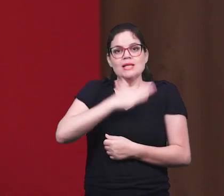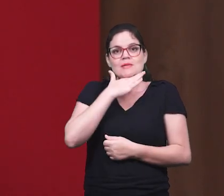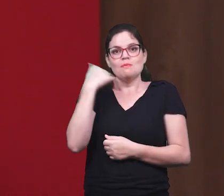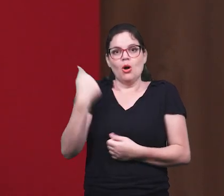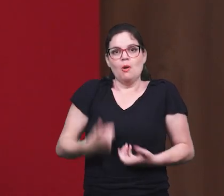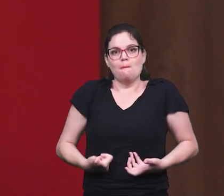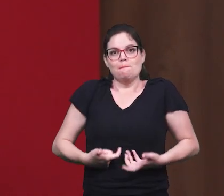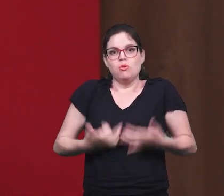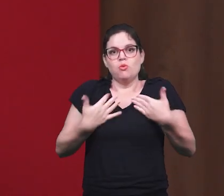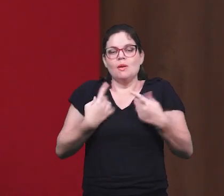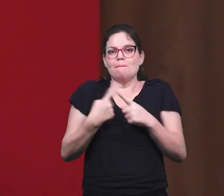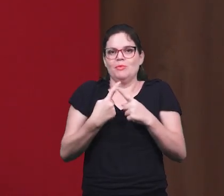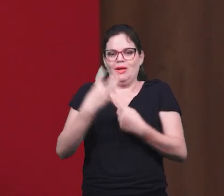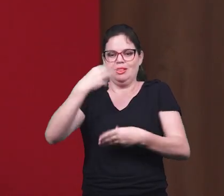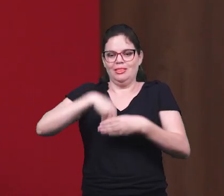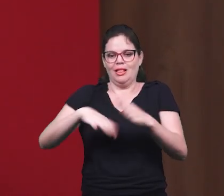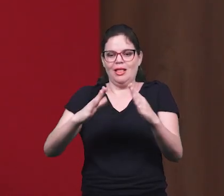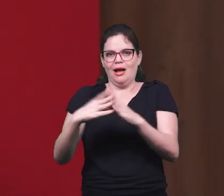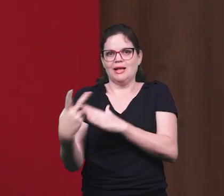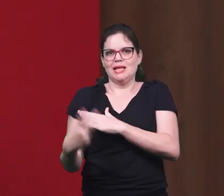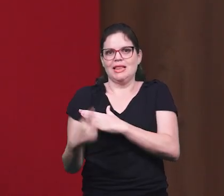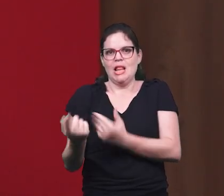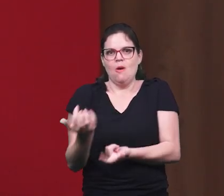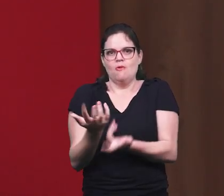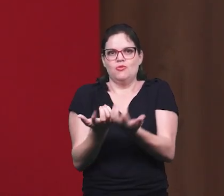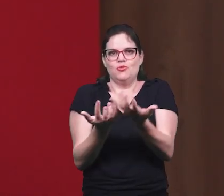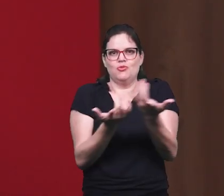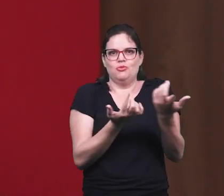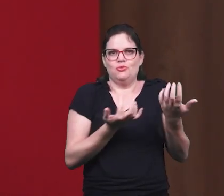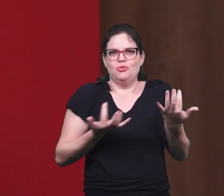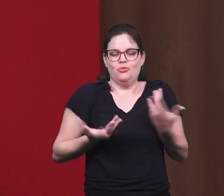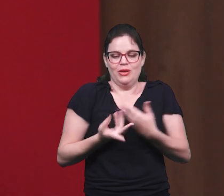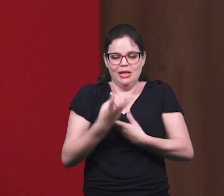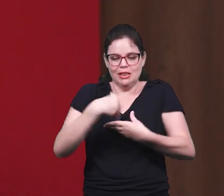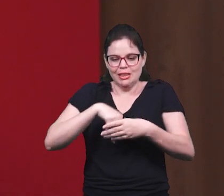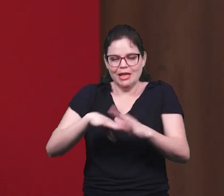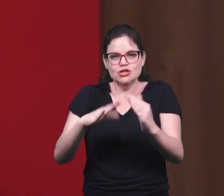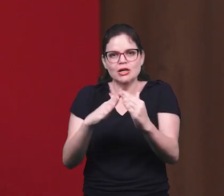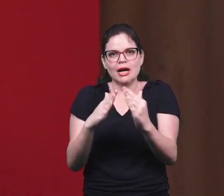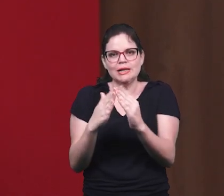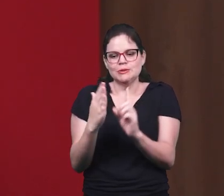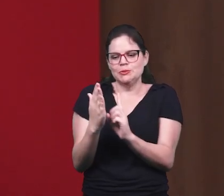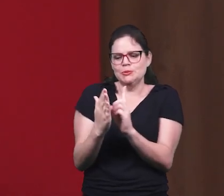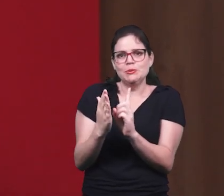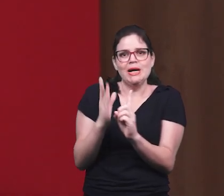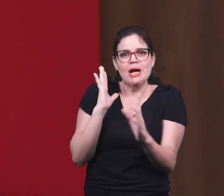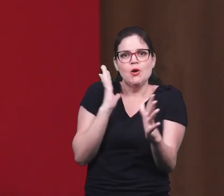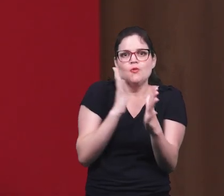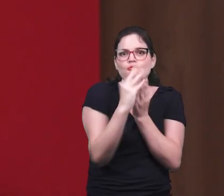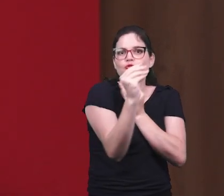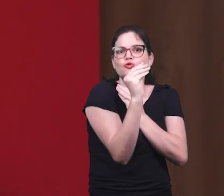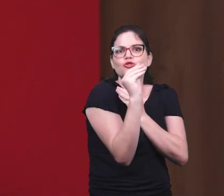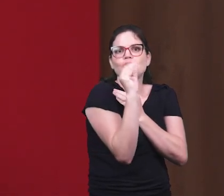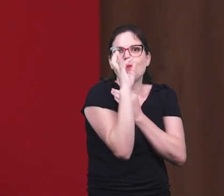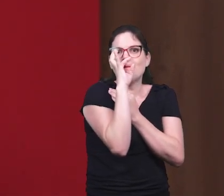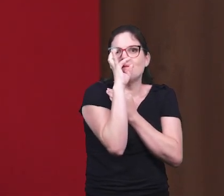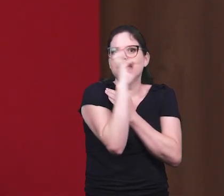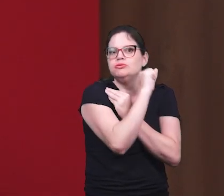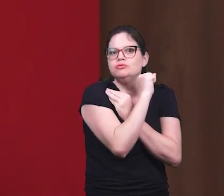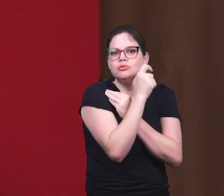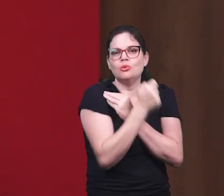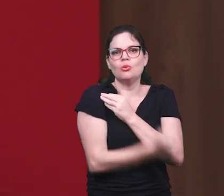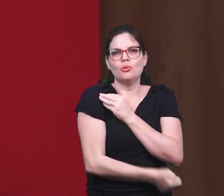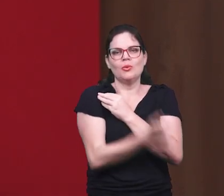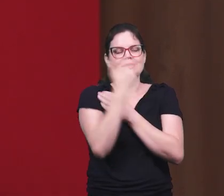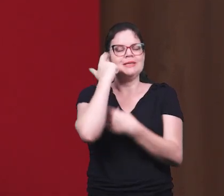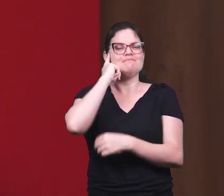queimado. Pegou fogo lá na casa deles, e ele estava dentro, e ele escapou por pouco. E